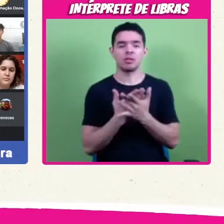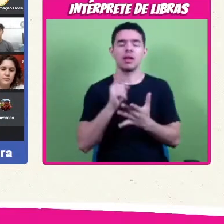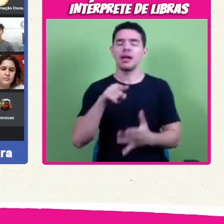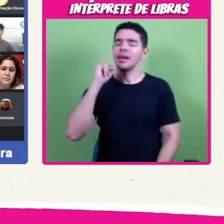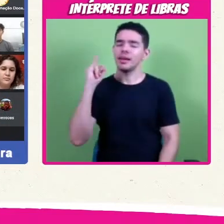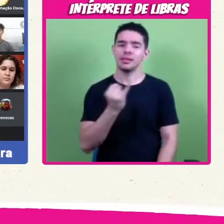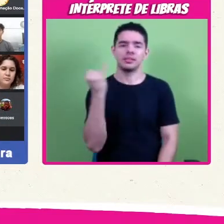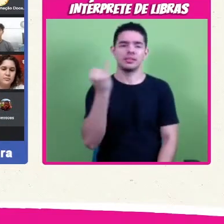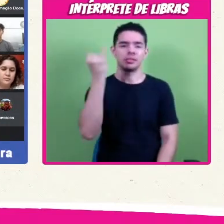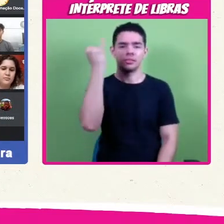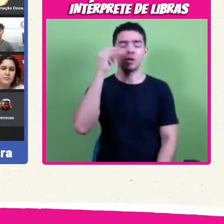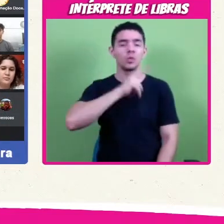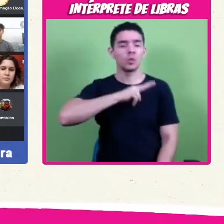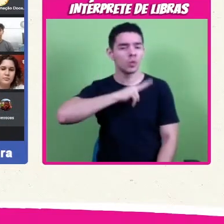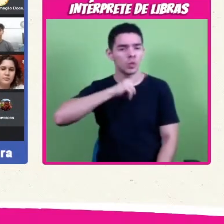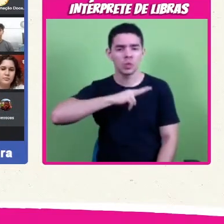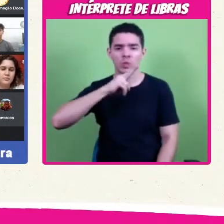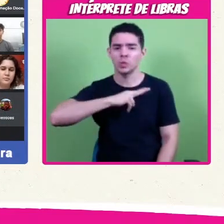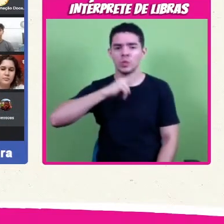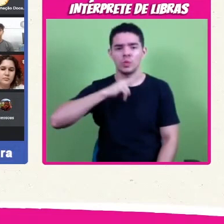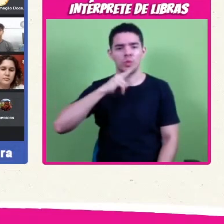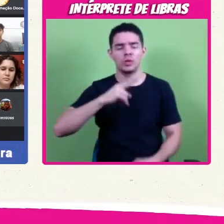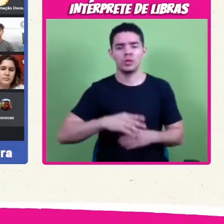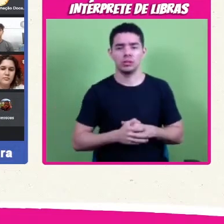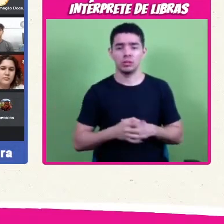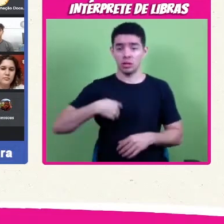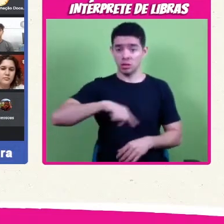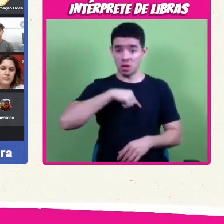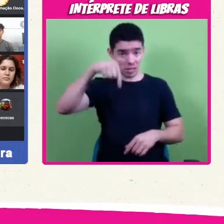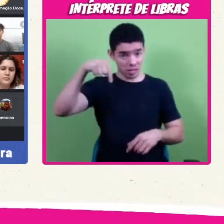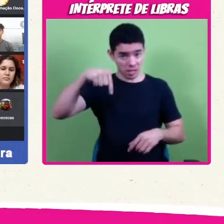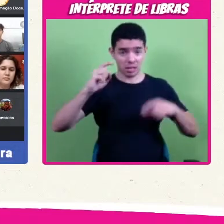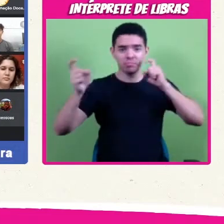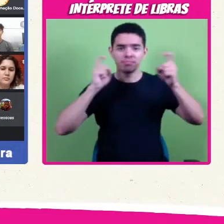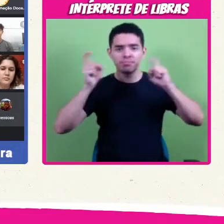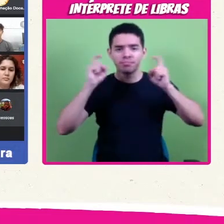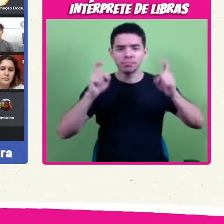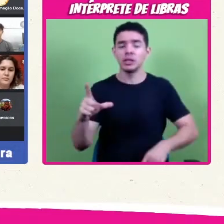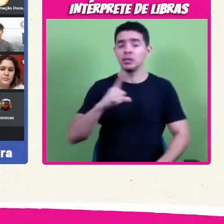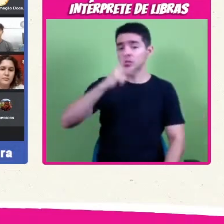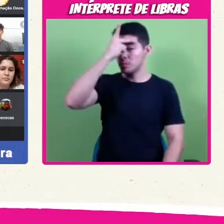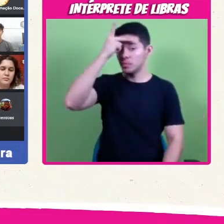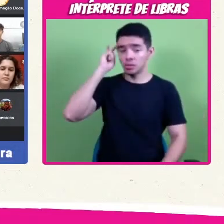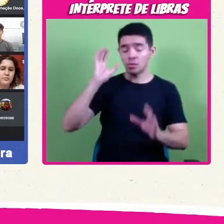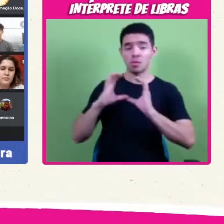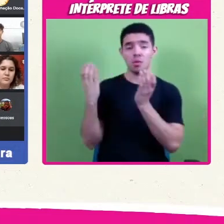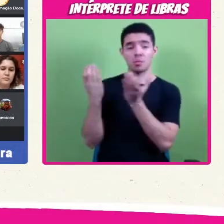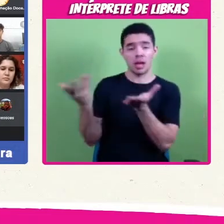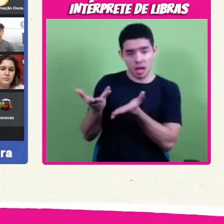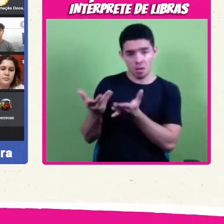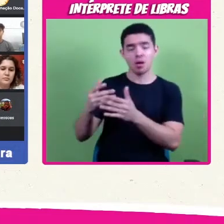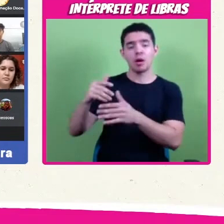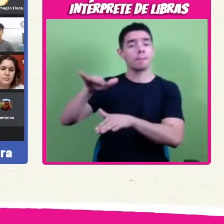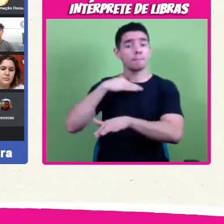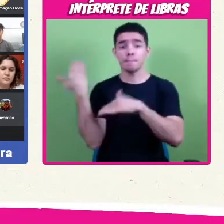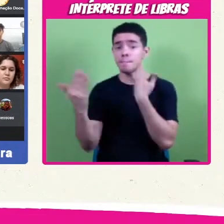essencial e urgente, urgente. Enquanto nós estamos debatendo aqui, há pessoas da nossa comunidade que estão sendo mortas, porque elas